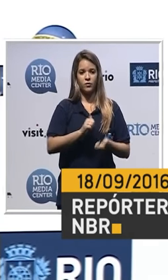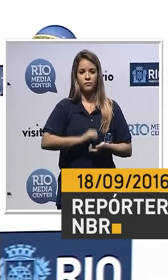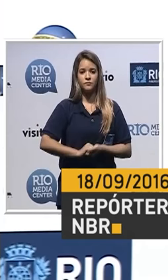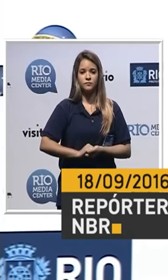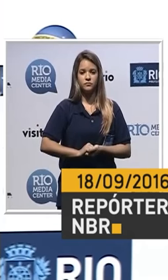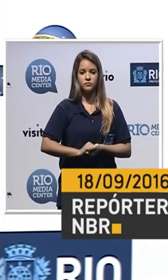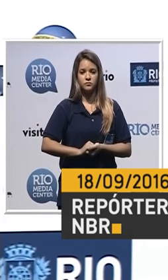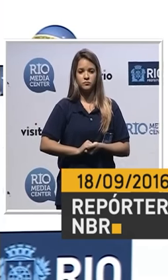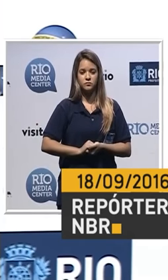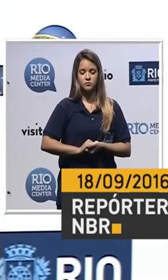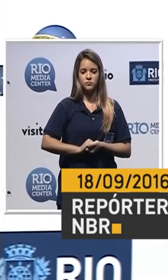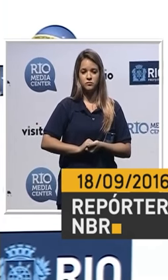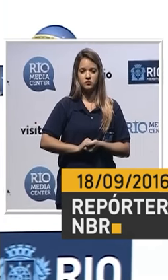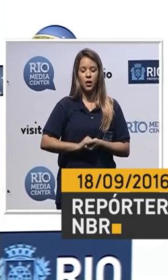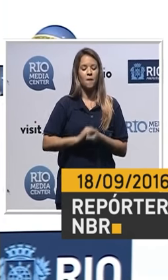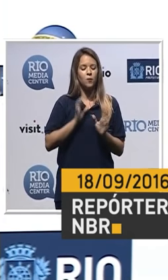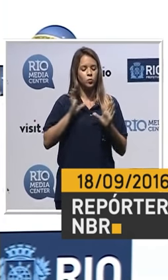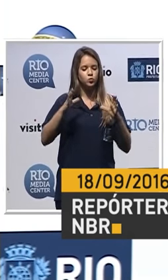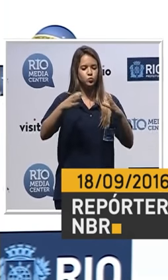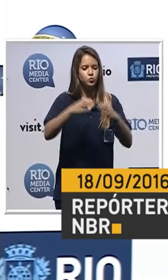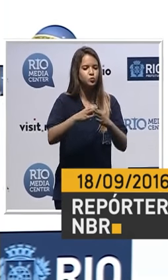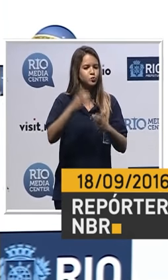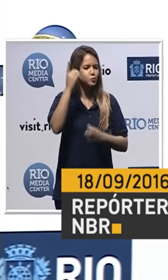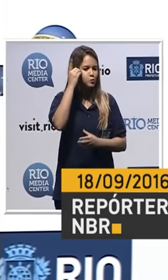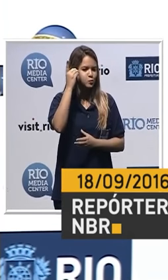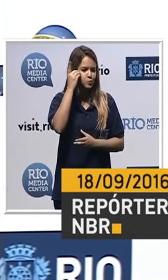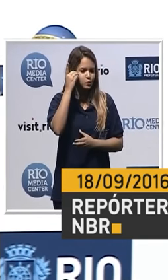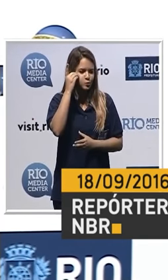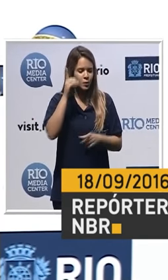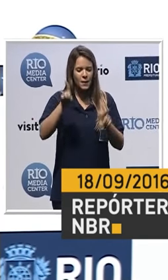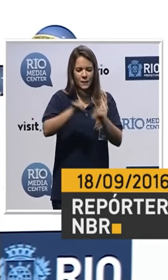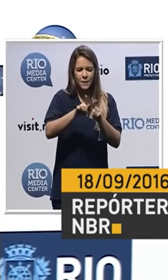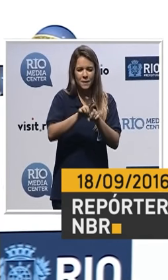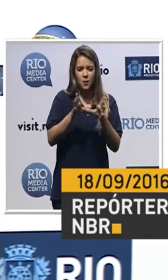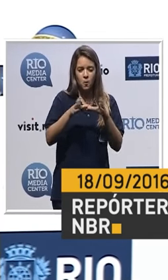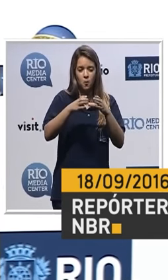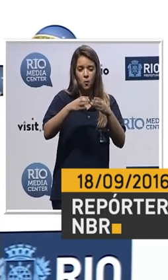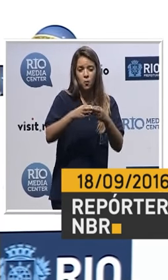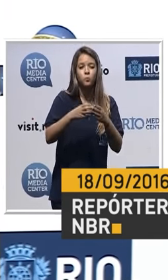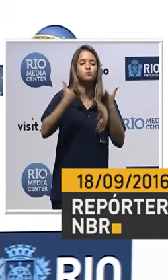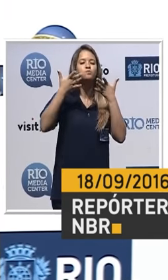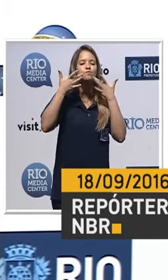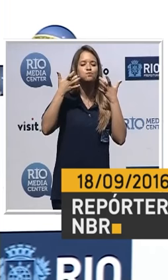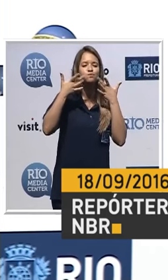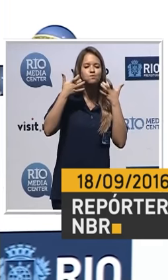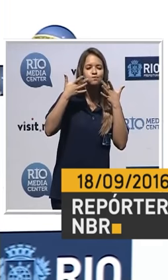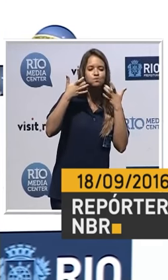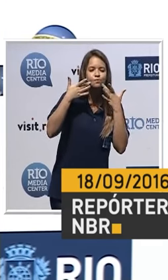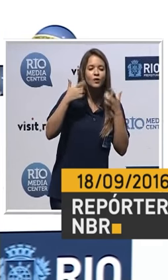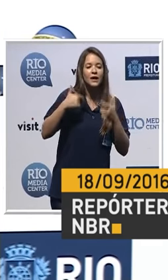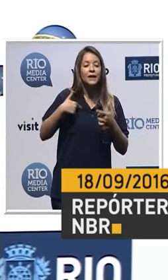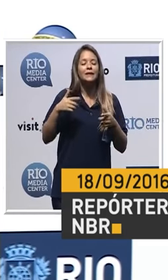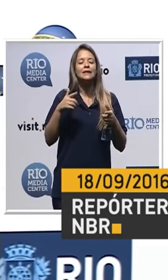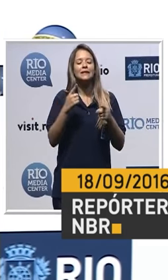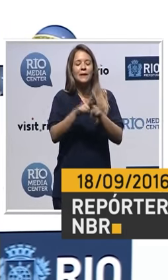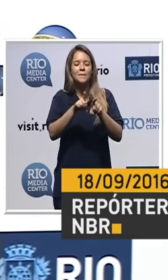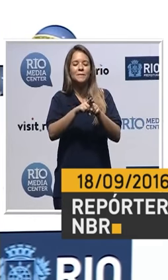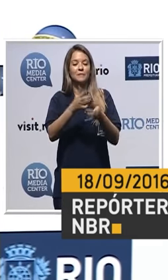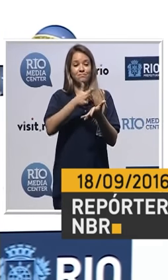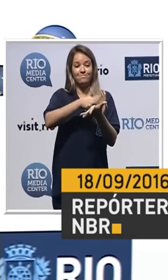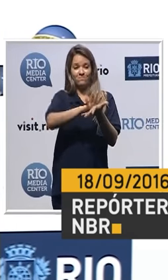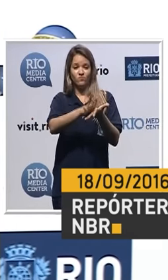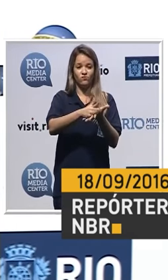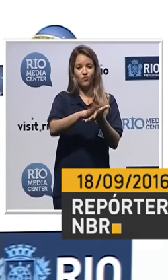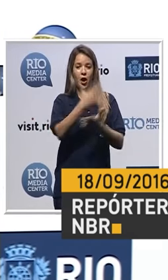pela Sociedade Síndrome de Down, atriz do grupo Teatro Novo, e musa da minha Portela e rainha